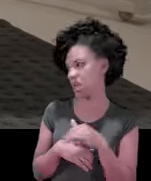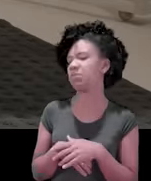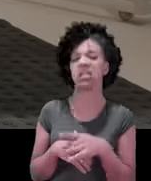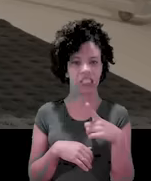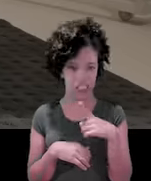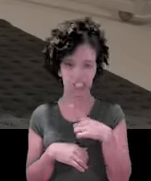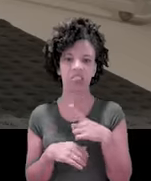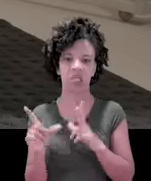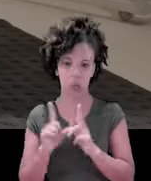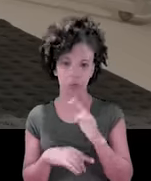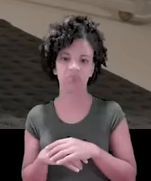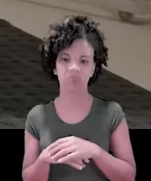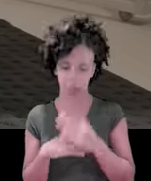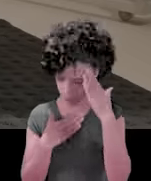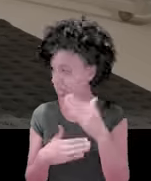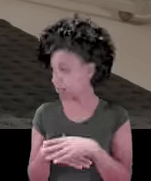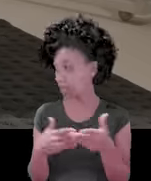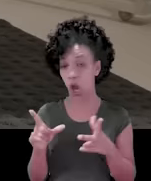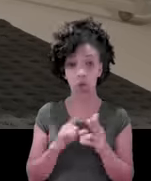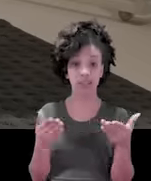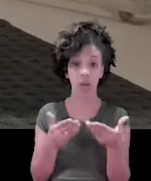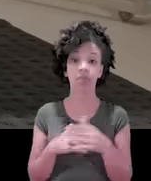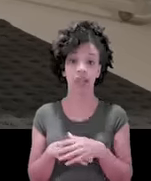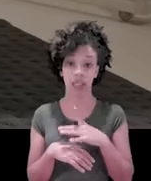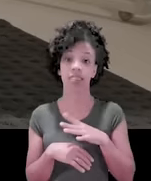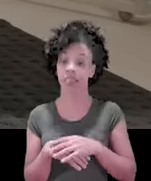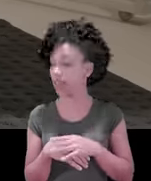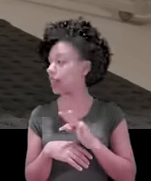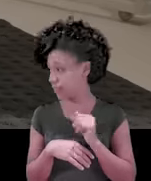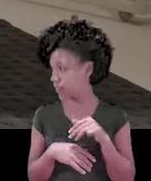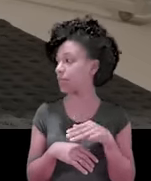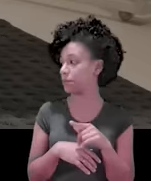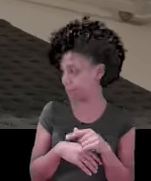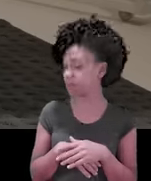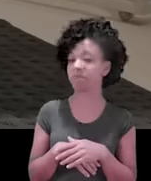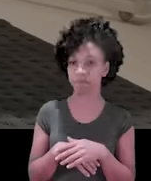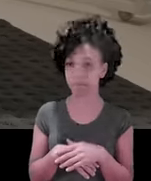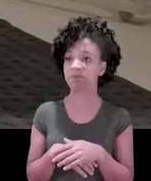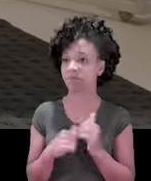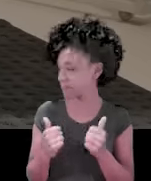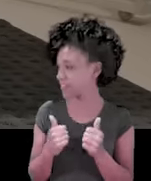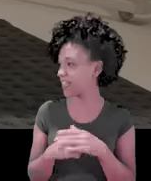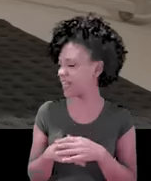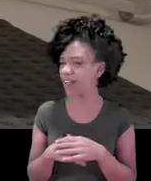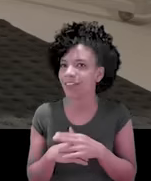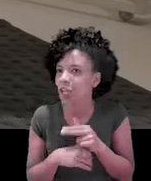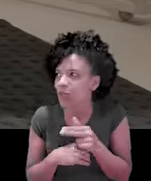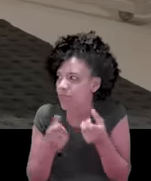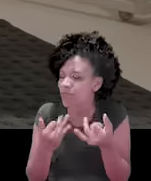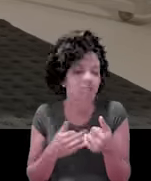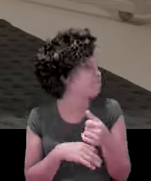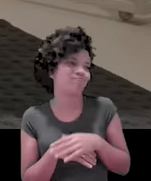temos todas que a gente chorou vou cortar agora vamos agora isso é uma cara Acho que